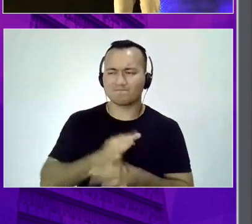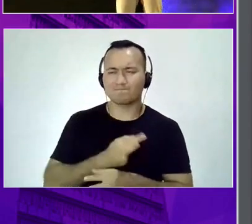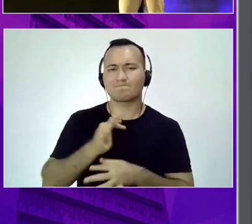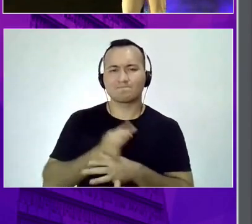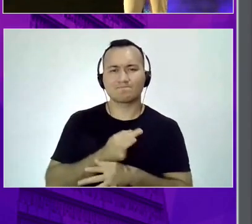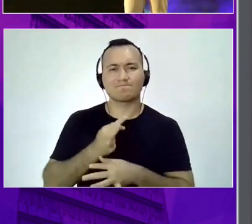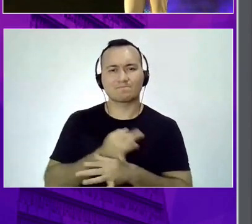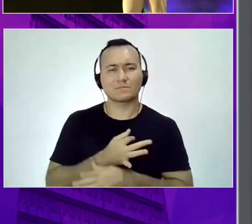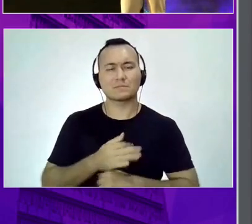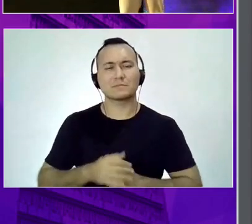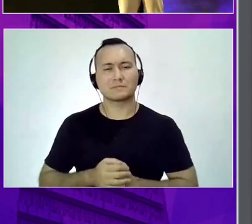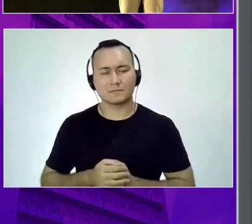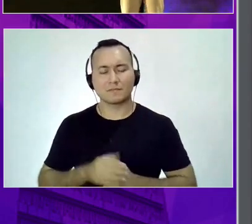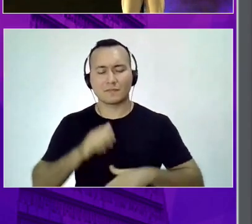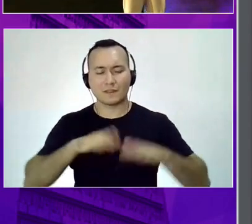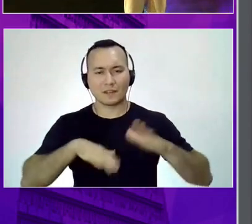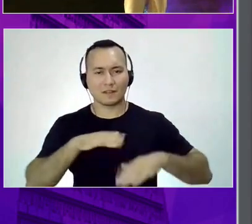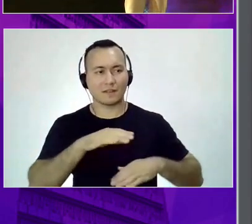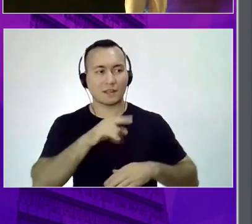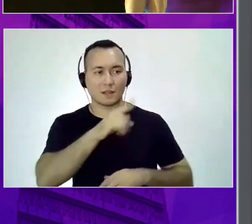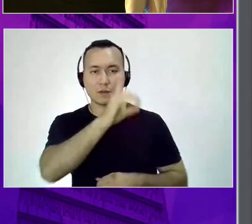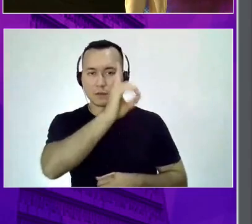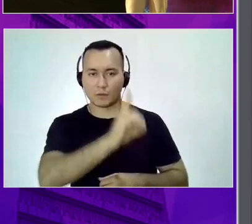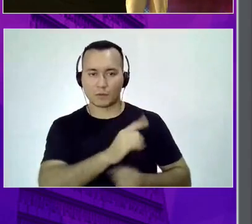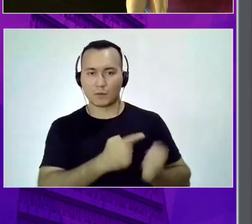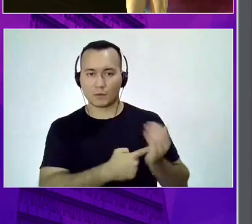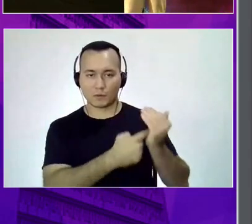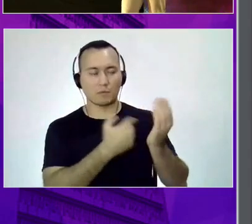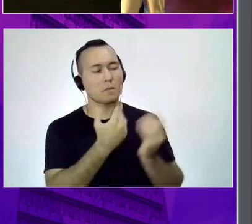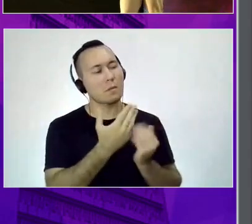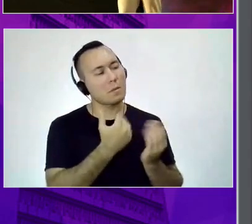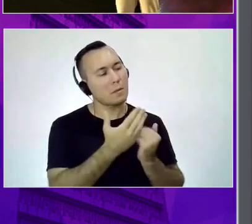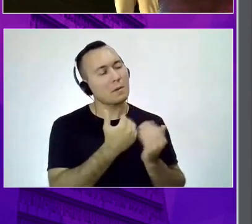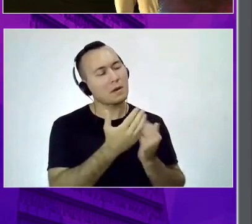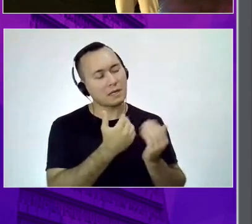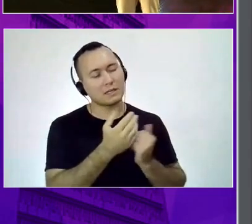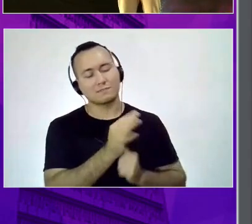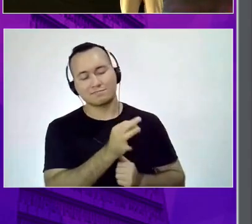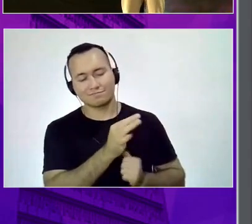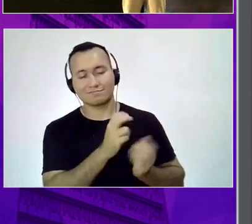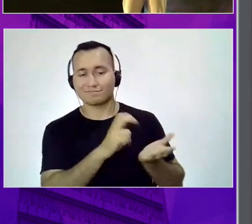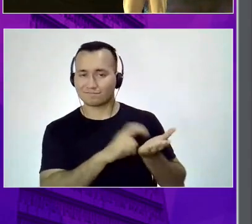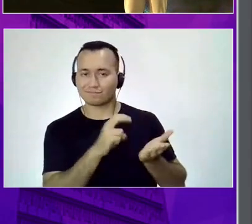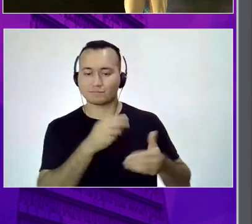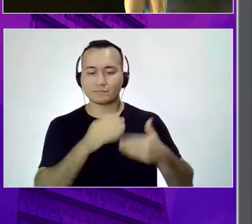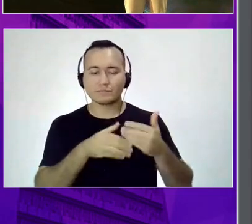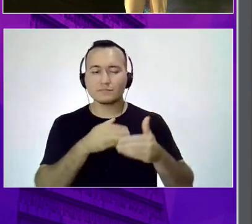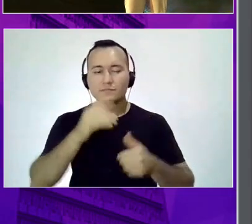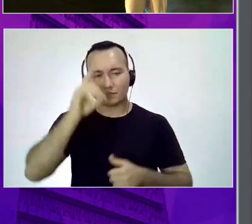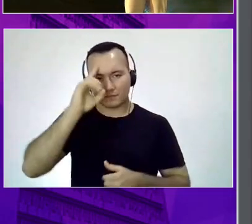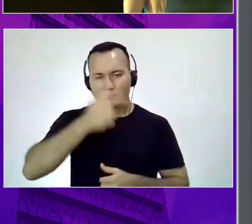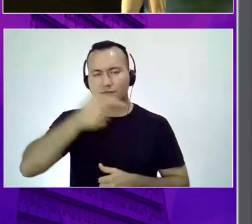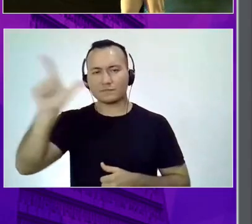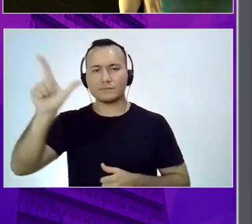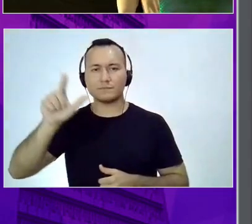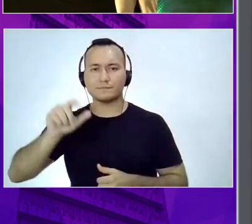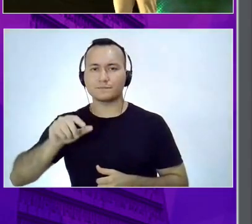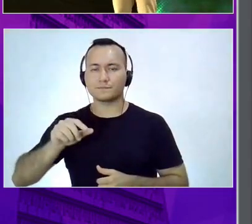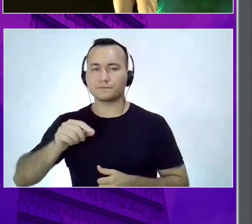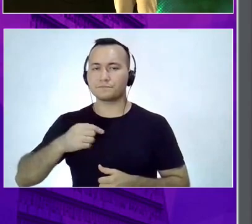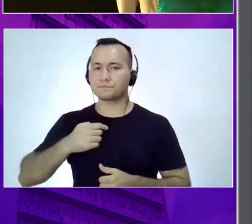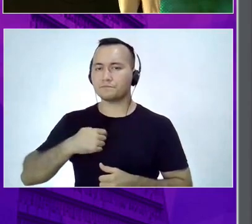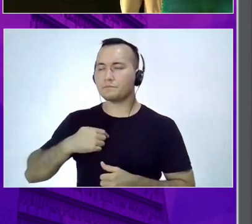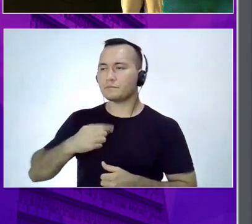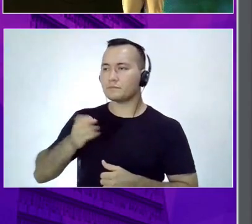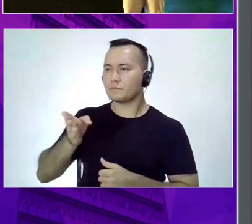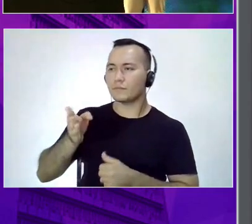com o diretor de tecnologia de manhã, na reunião seguinte eu já estava conversando com o desenvolvedor júnior, ou já estava conversando com o